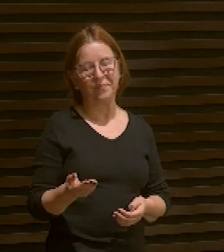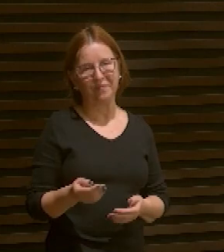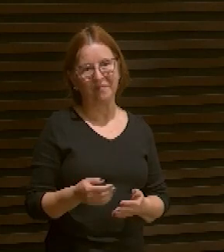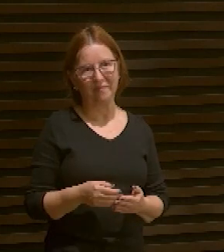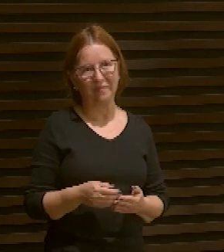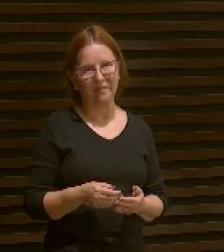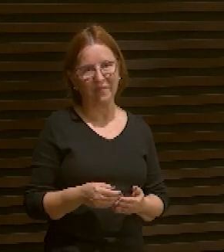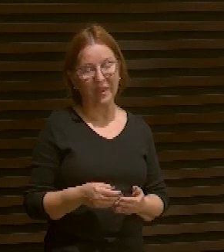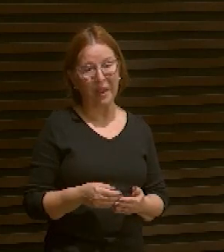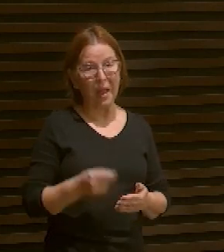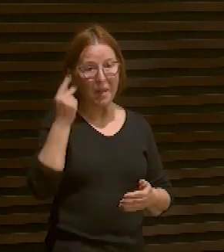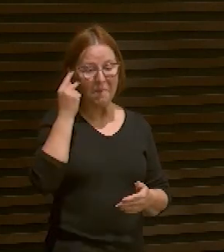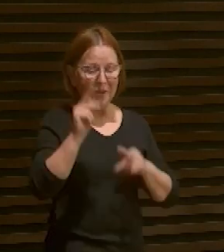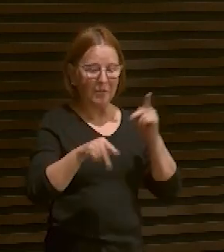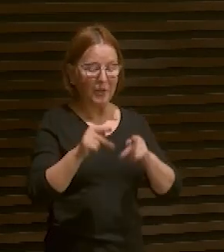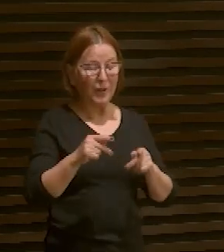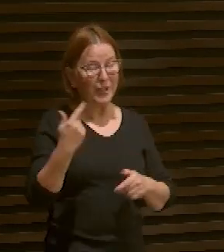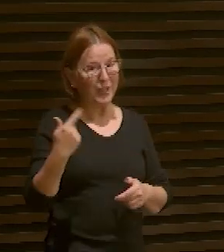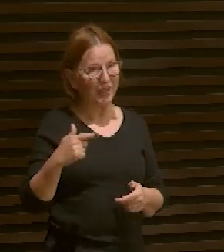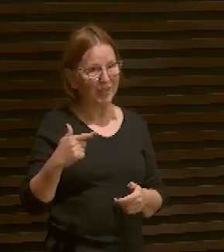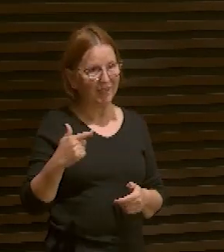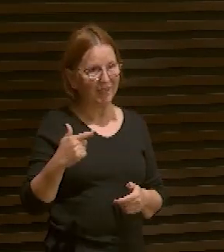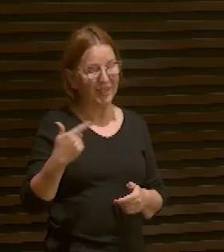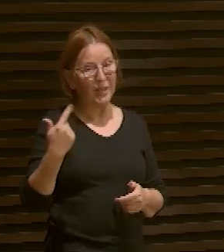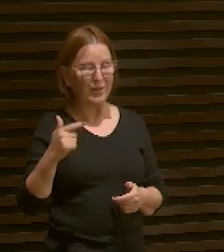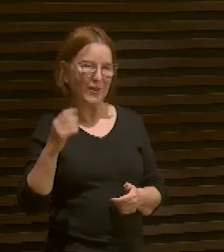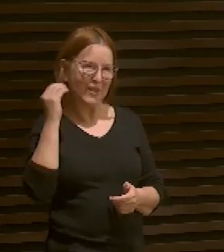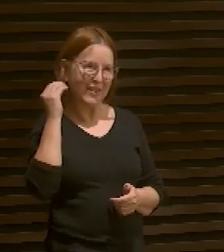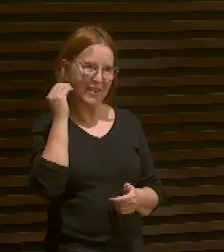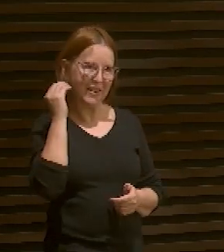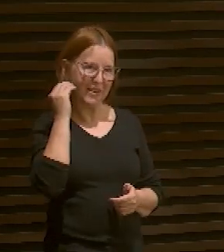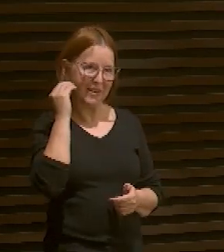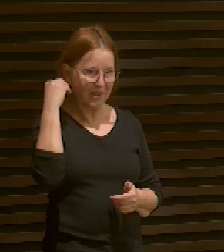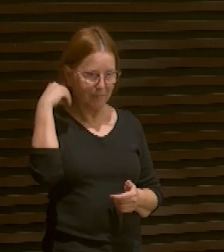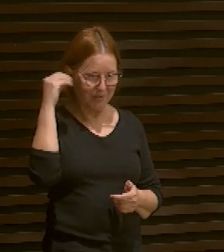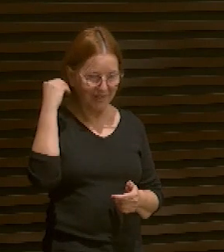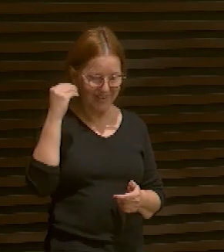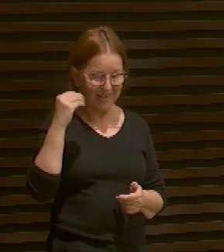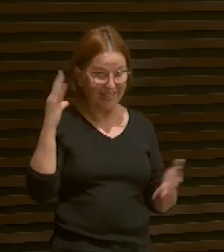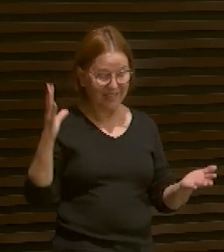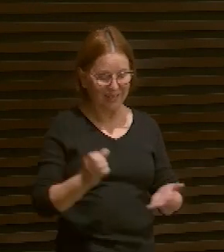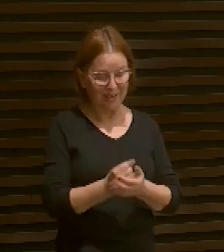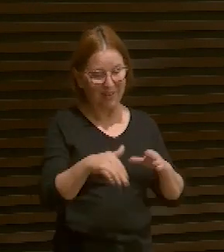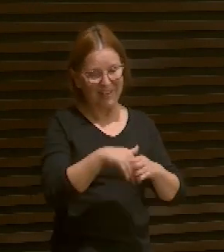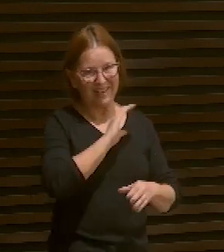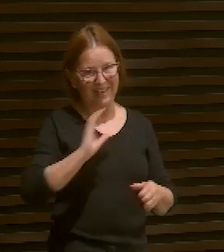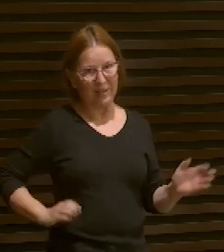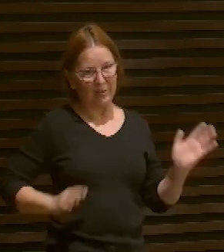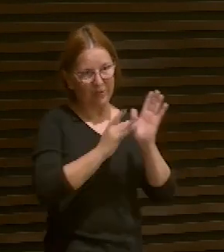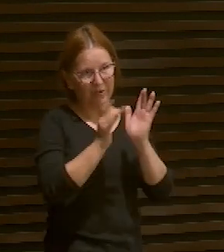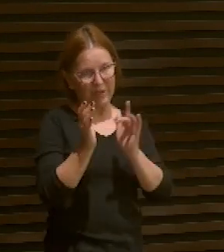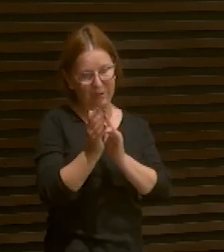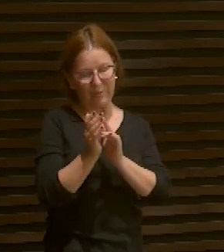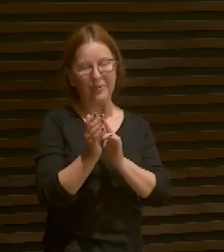não têm a experiência do novo nascimento, da salvação em Cristo Jesus, é vivida em muitas decisões. O